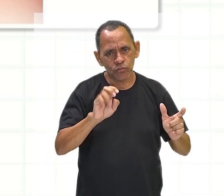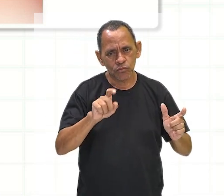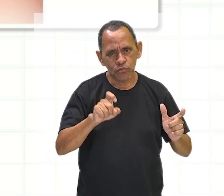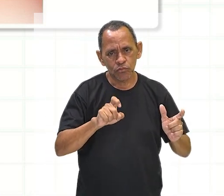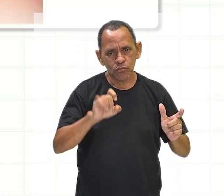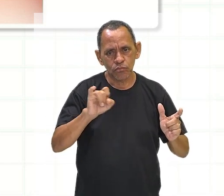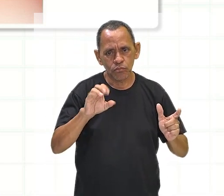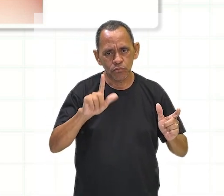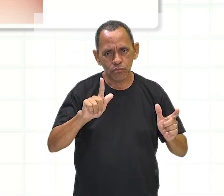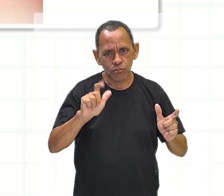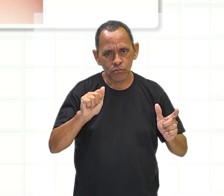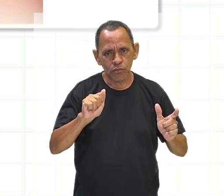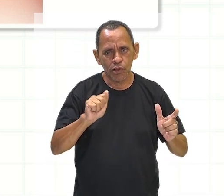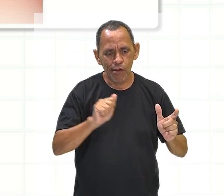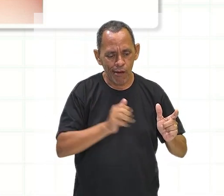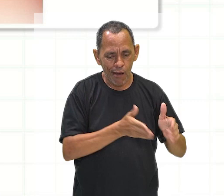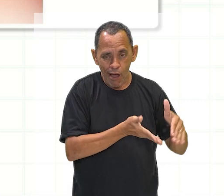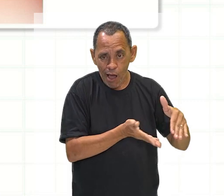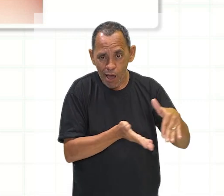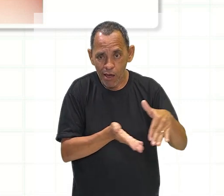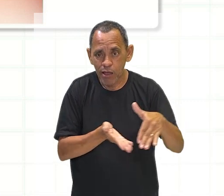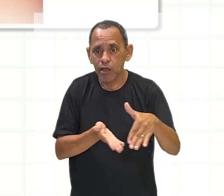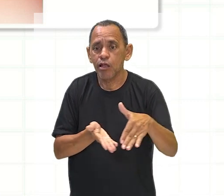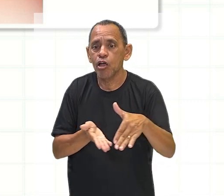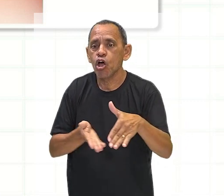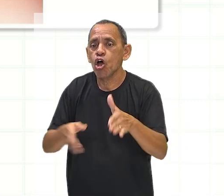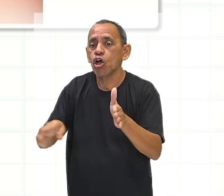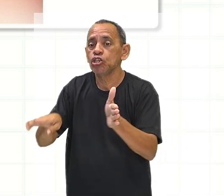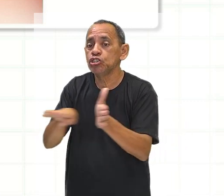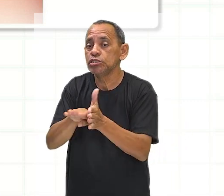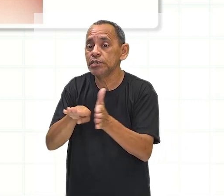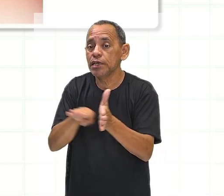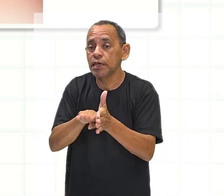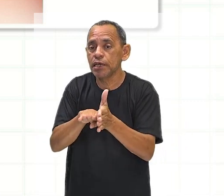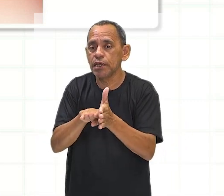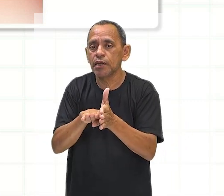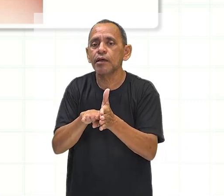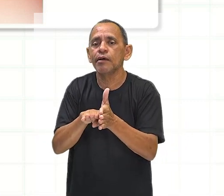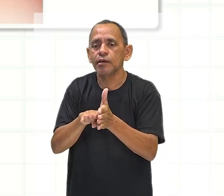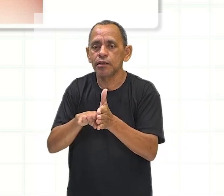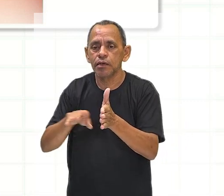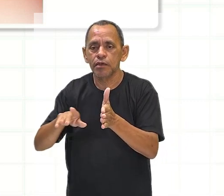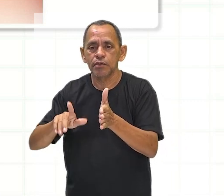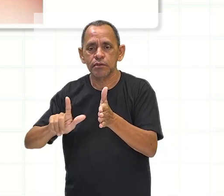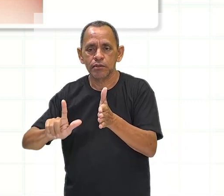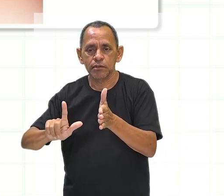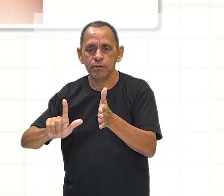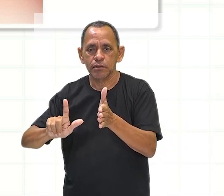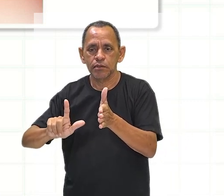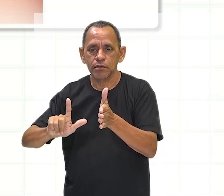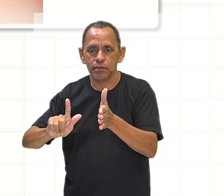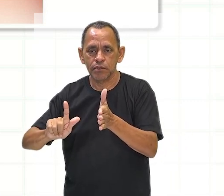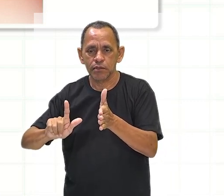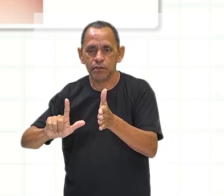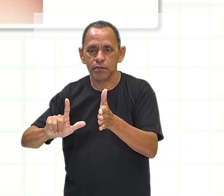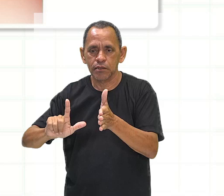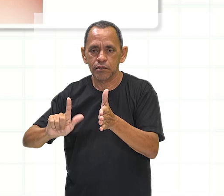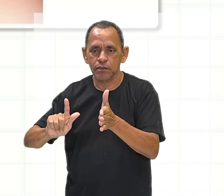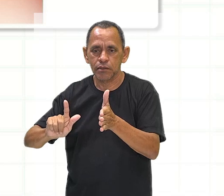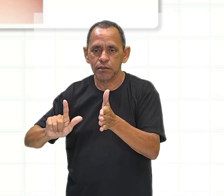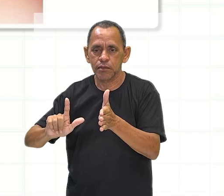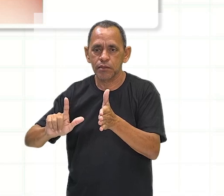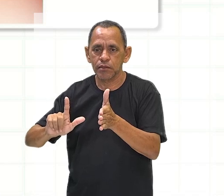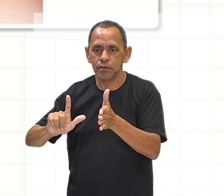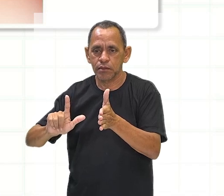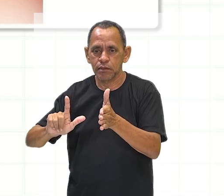visualizou, e aí ela chega até aqui, ó, a glande, que é essa porção aí final do pênis, né? Então ela passa aí até a ponta